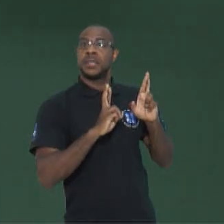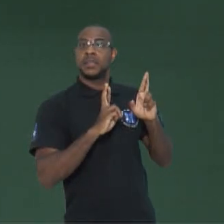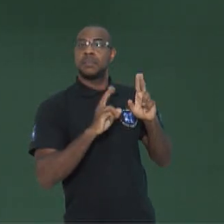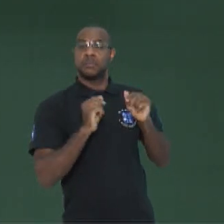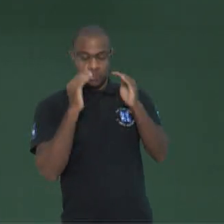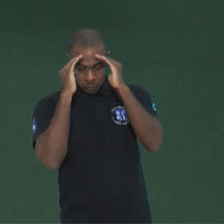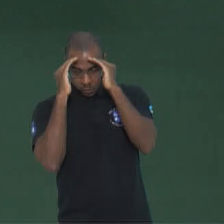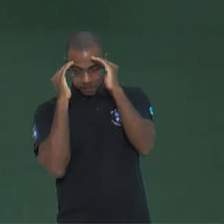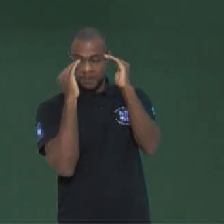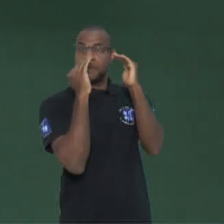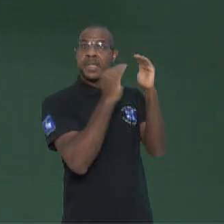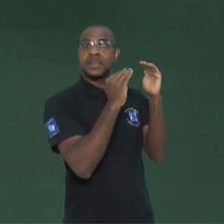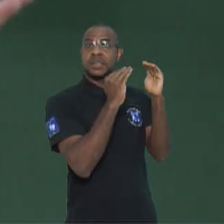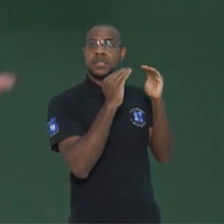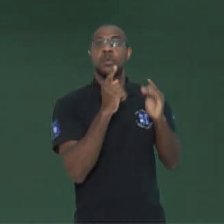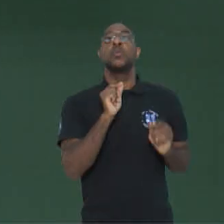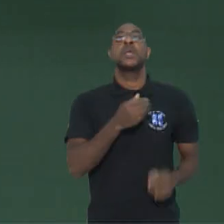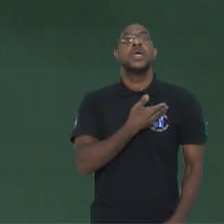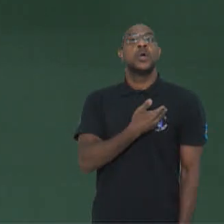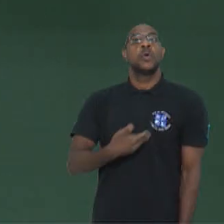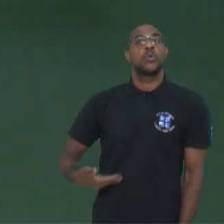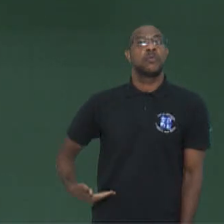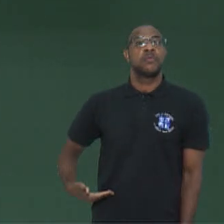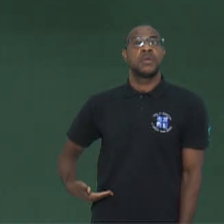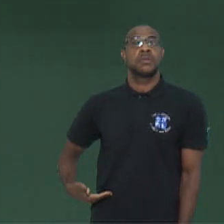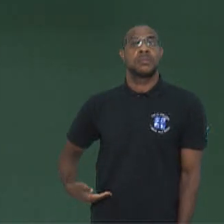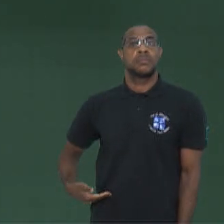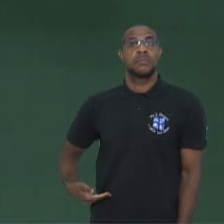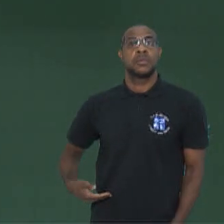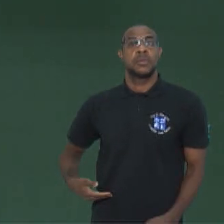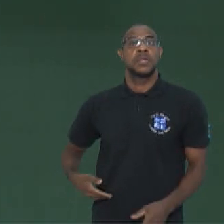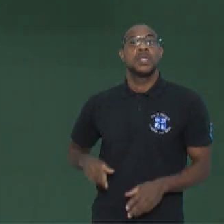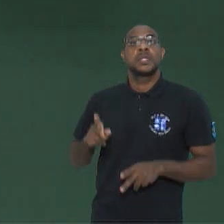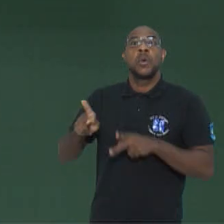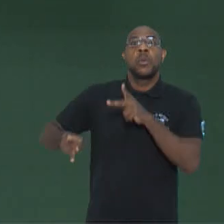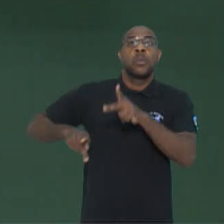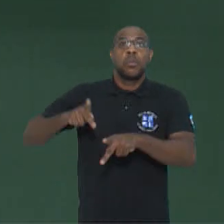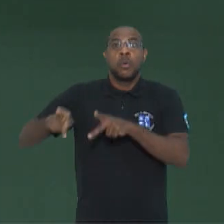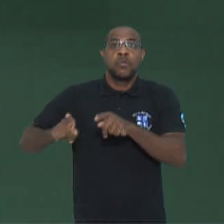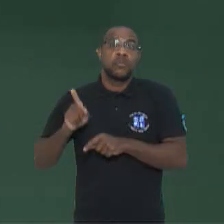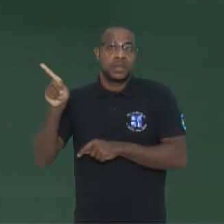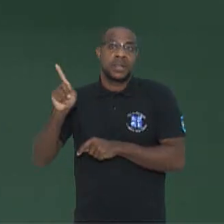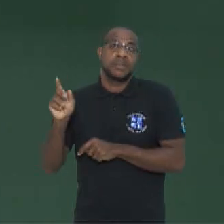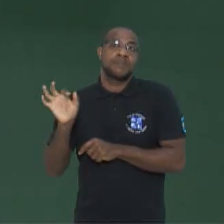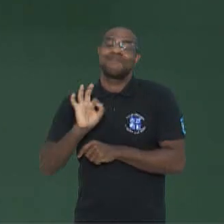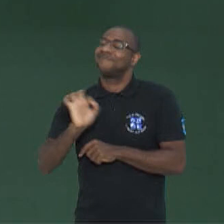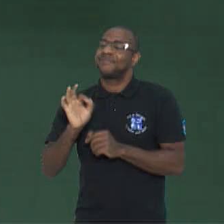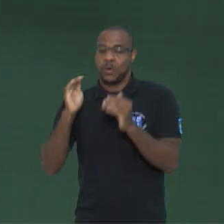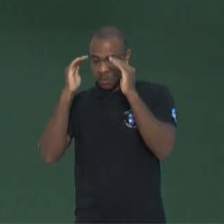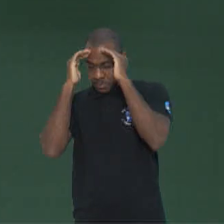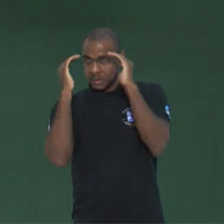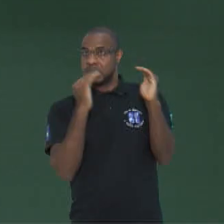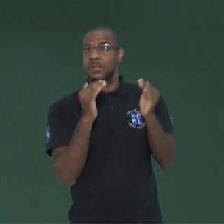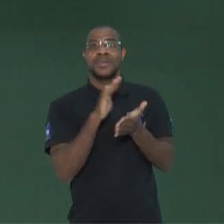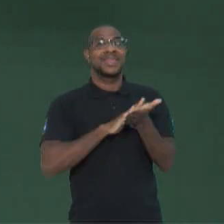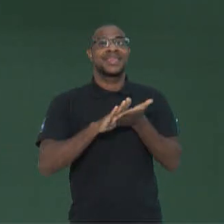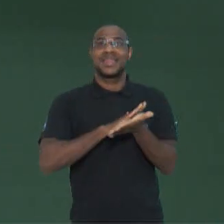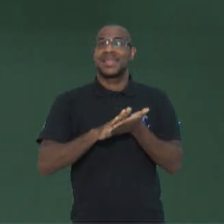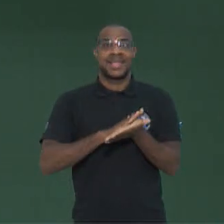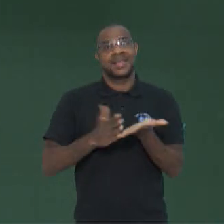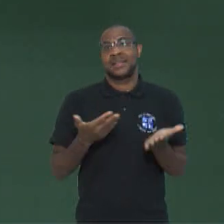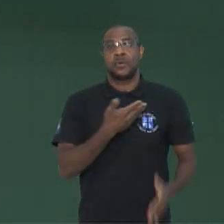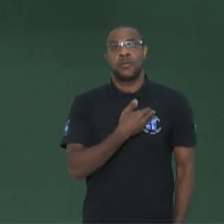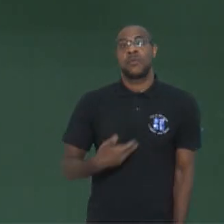nós pensarmos em termos de Brasil, também acontece isso. Se nós olharmos para os outros lugares, também aconteceu isso,